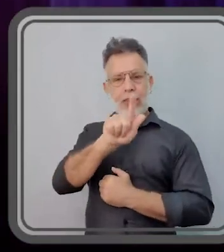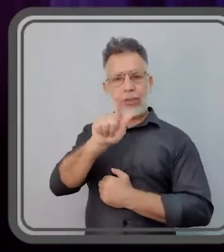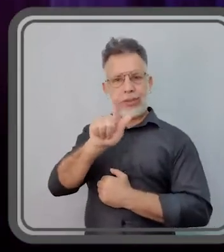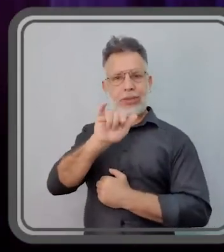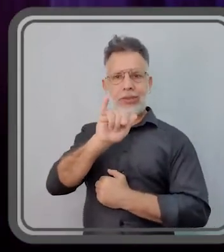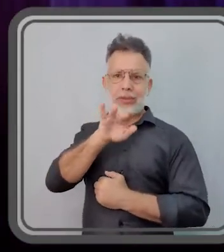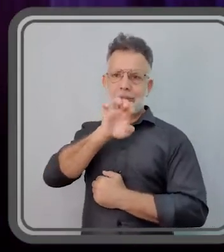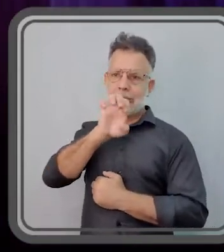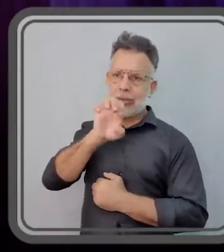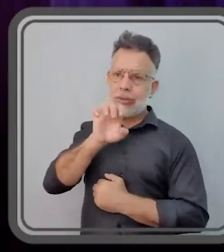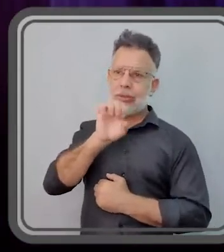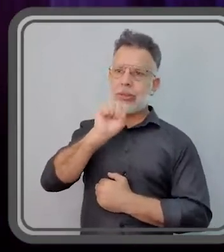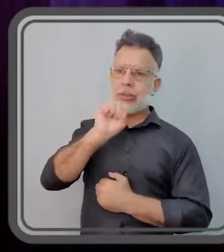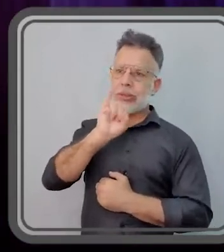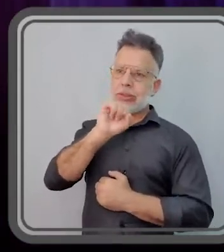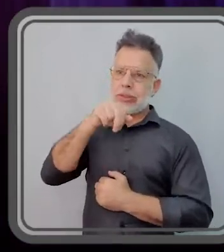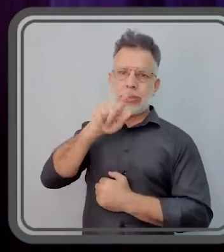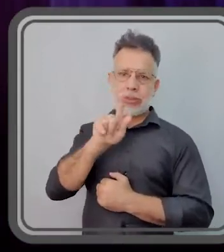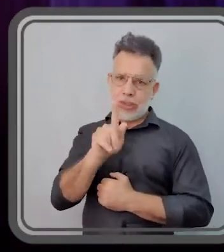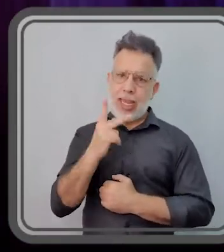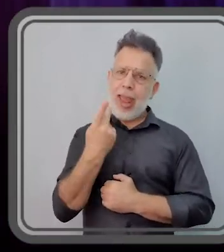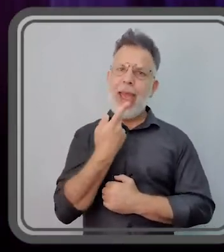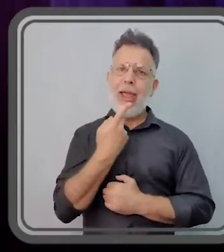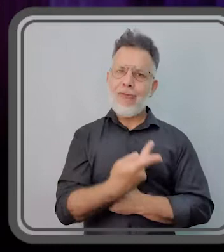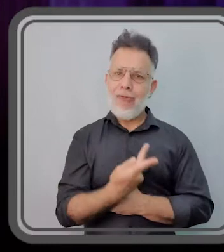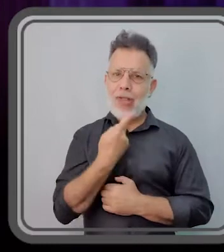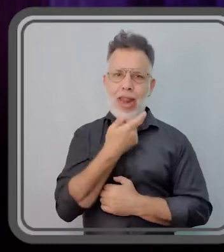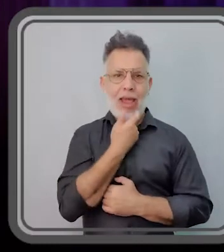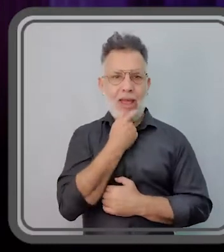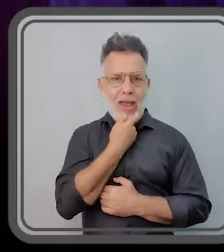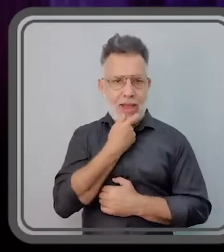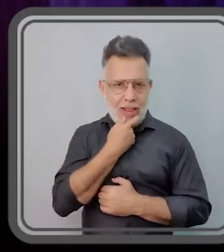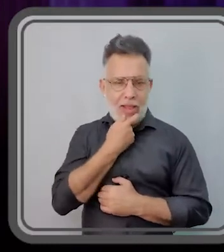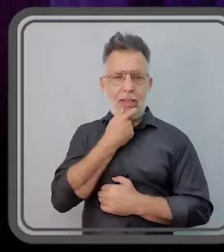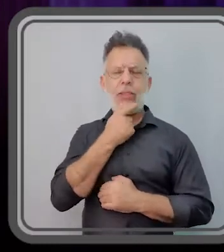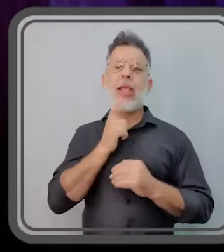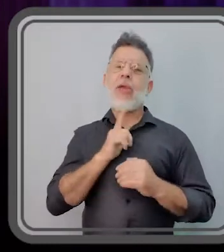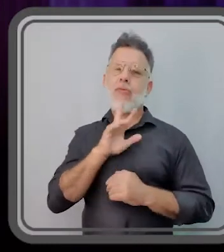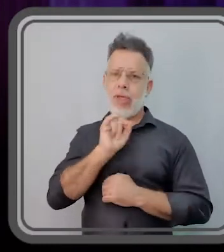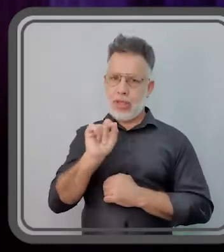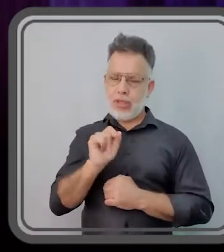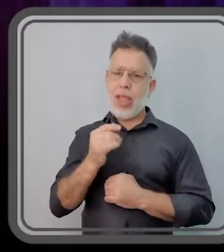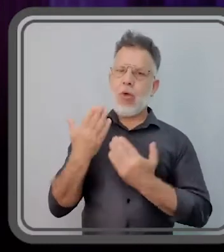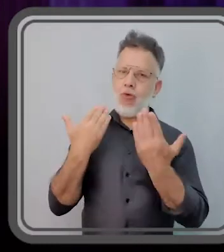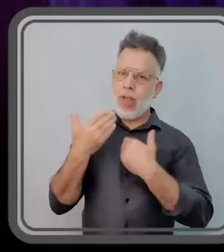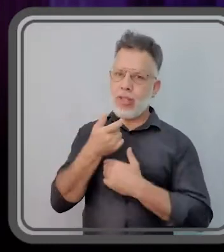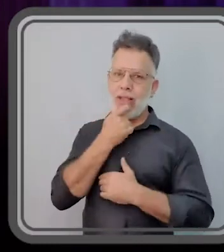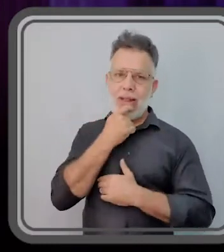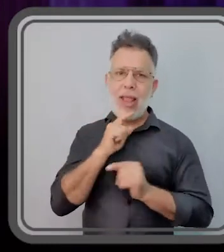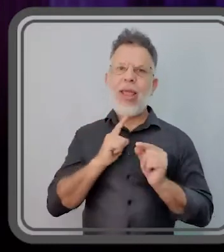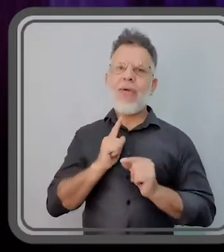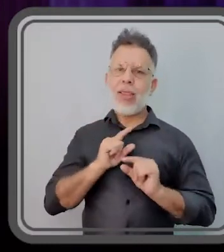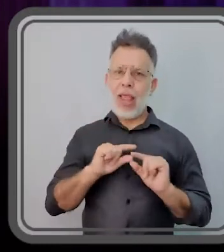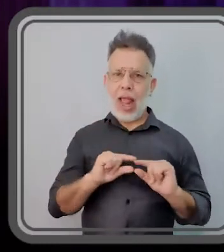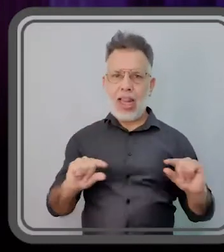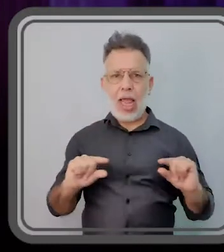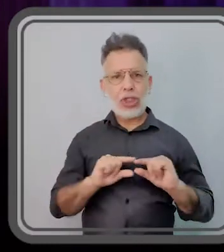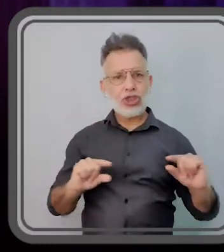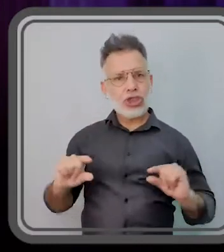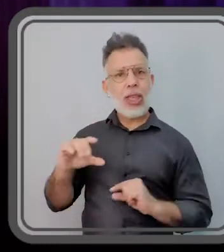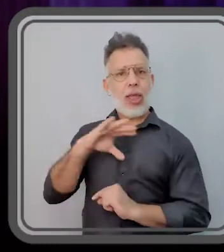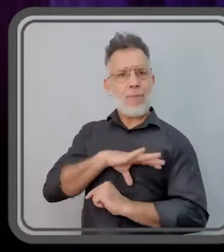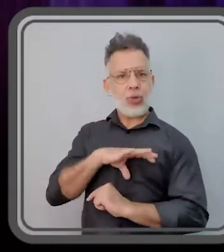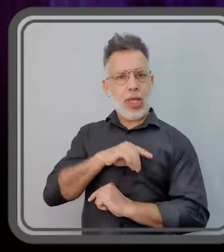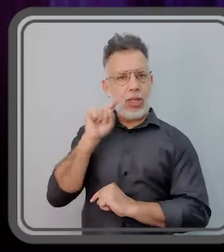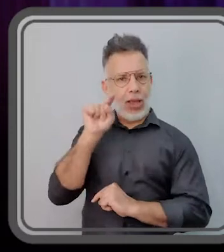para a nossa audiência, a Maggie vai estar falando em inglês, tá? A gente vai levar o bate-papo em inglês e vão ter as legendas em português